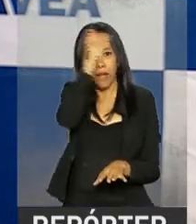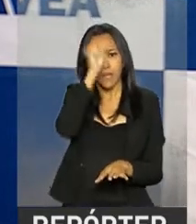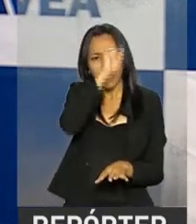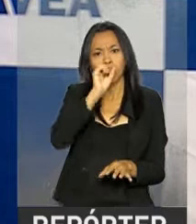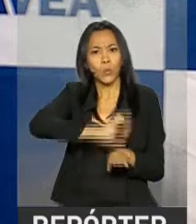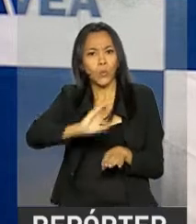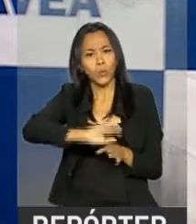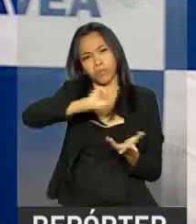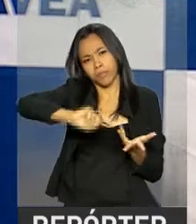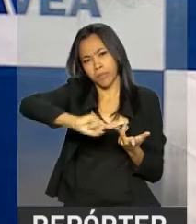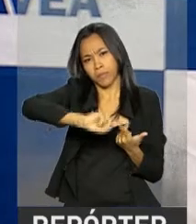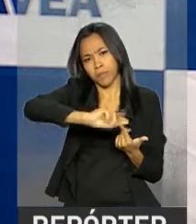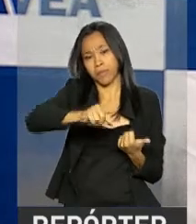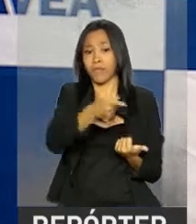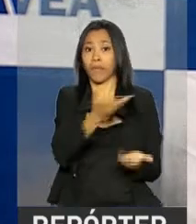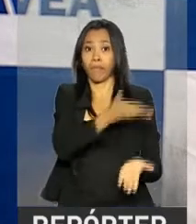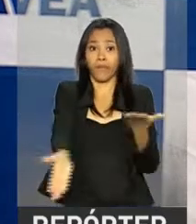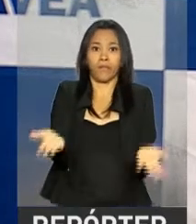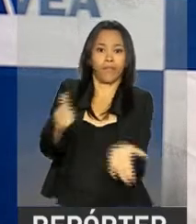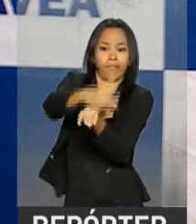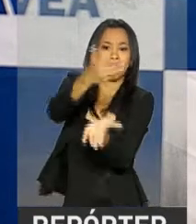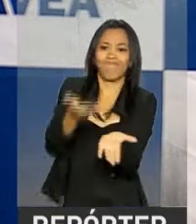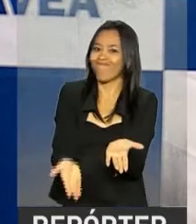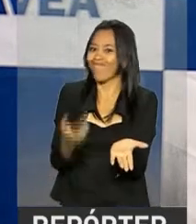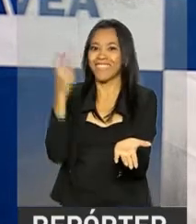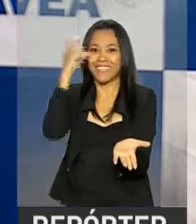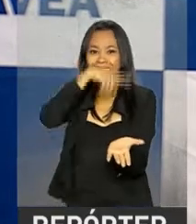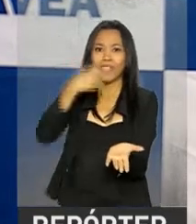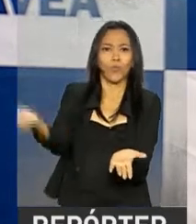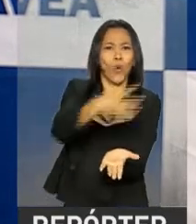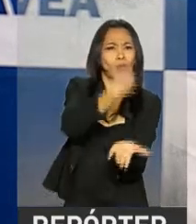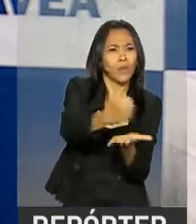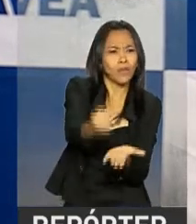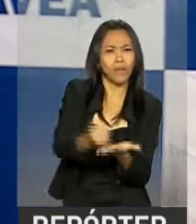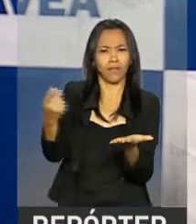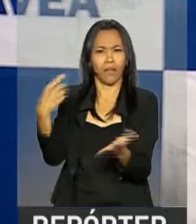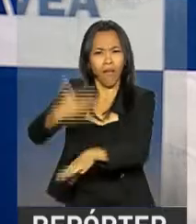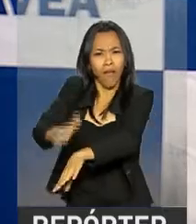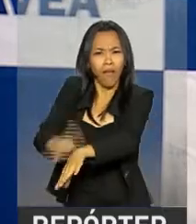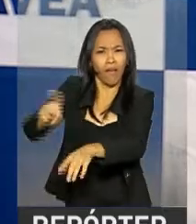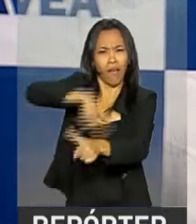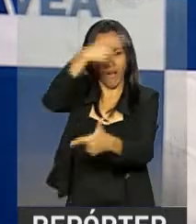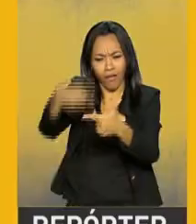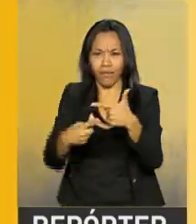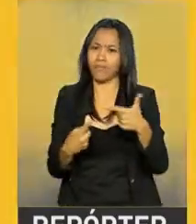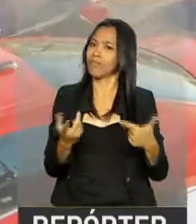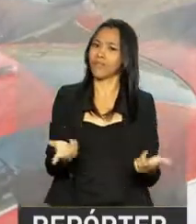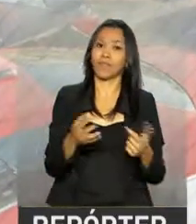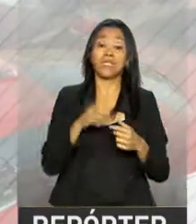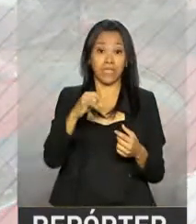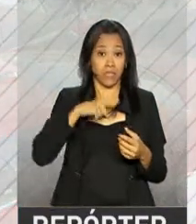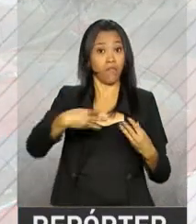é diferente depois de contratar novos funcionários para o treinamento se há essa flexibilidade ajuda muito o